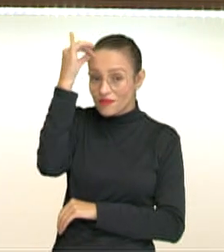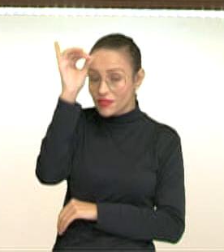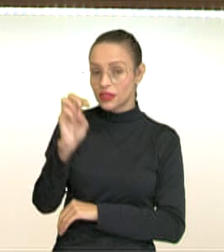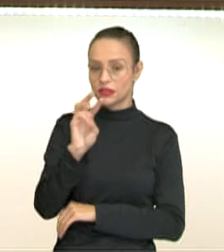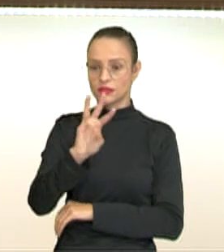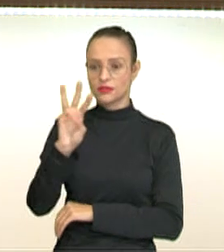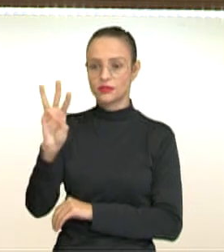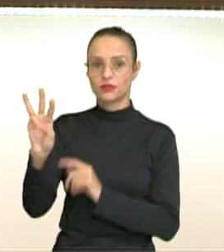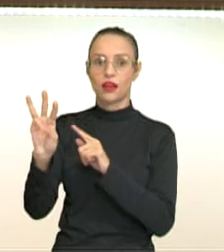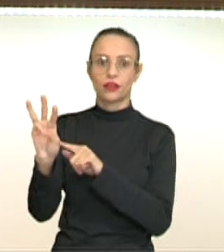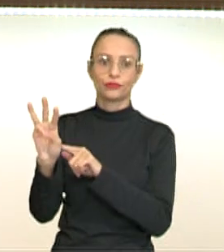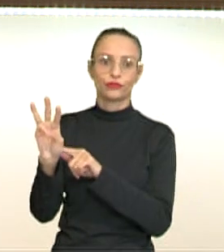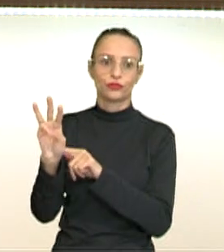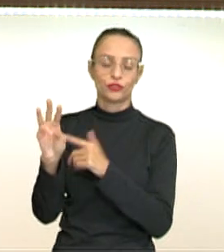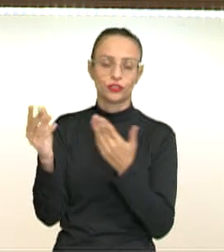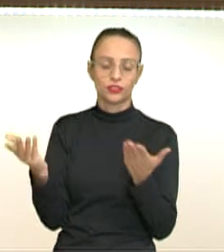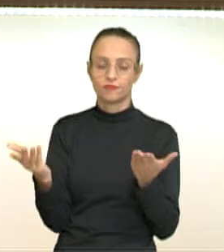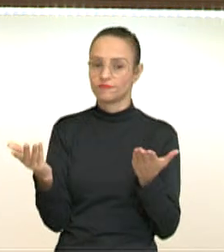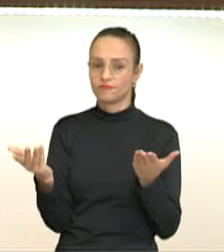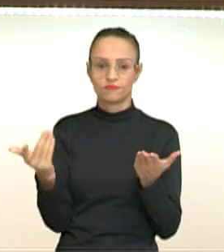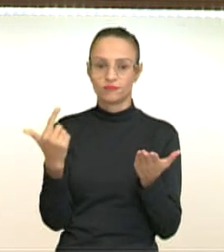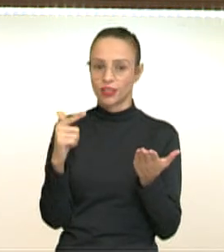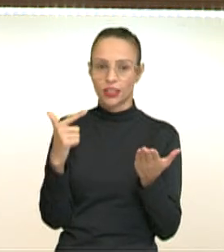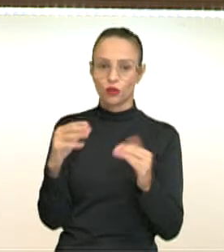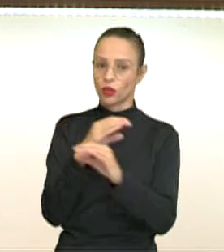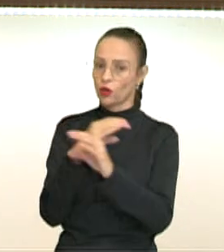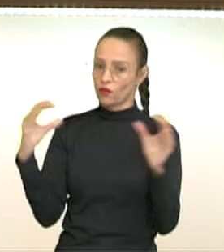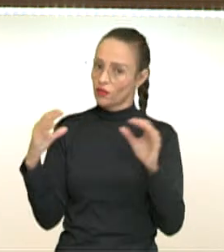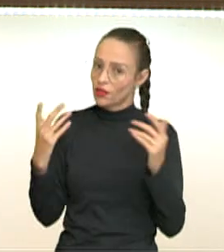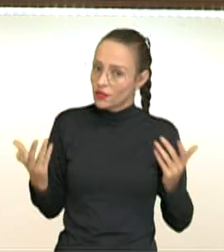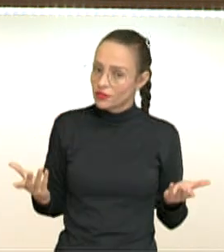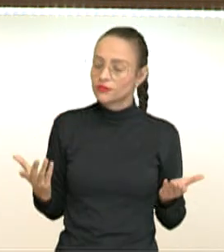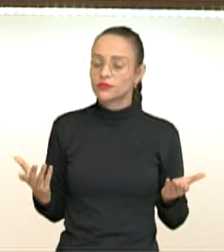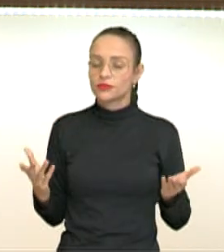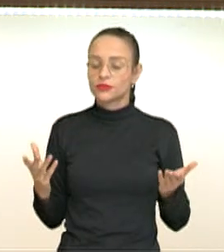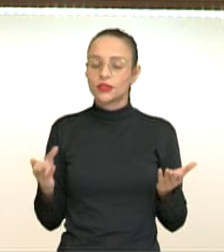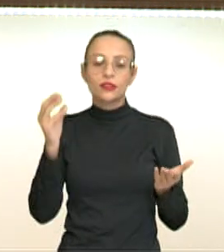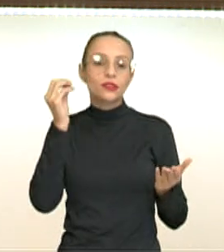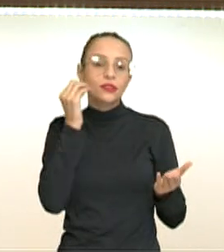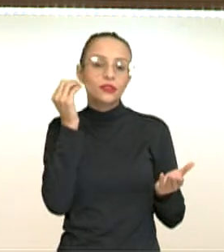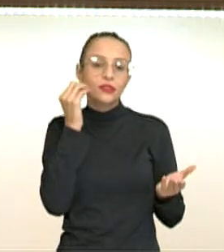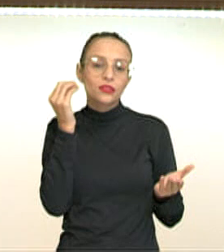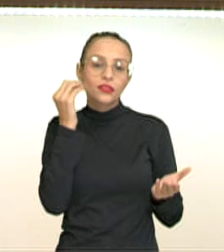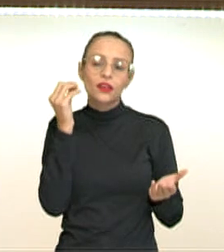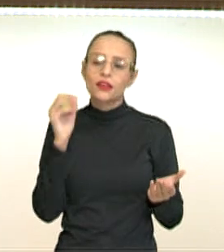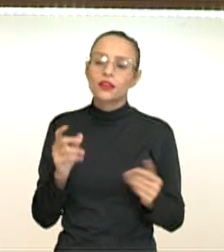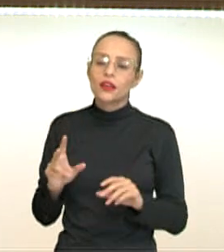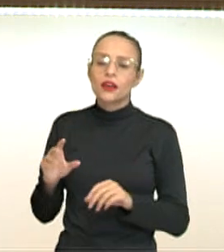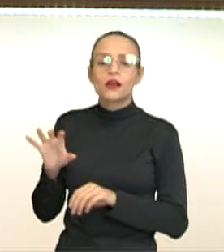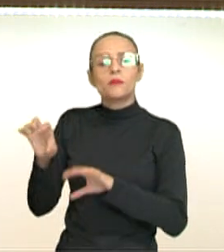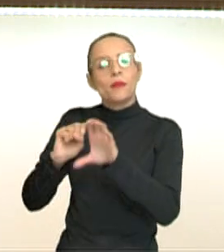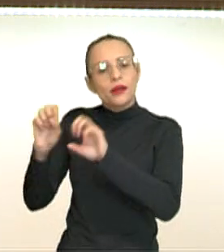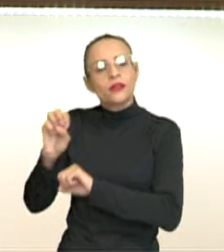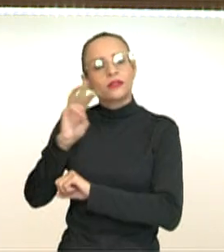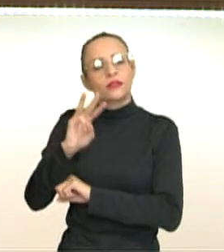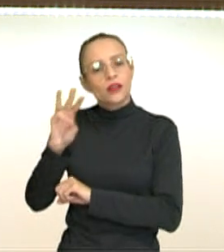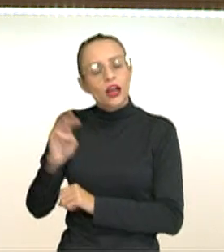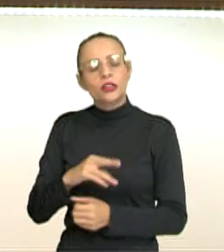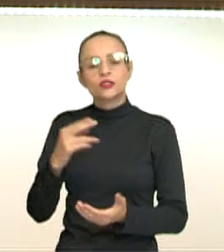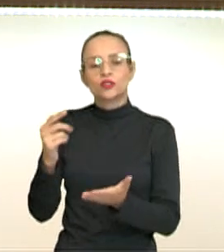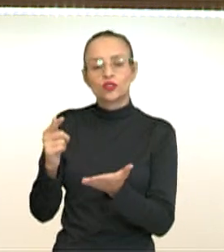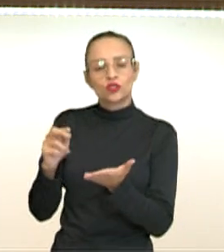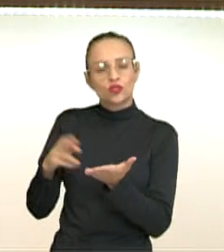aqueles que não têm fontes confiáveis. Tente pegar sites em que tenha lá jornais, revistas,